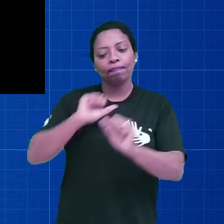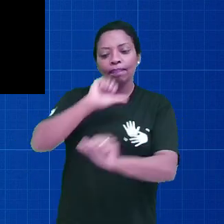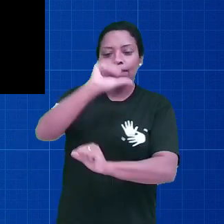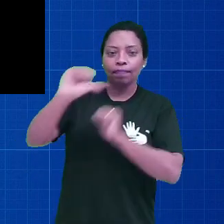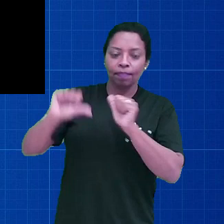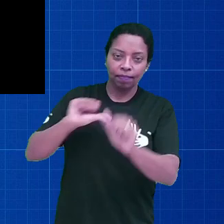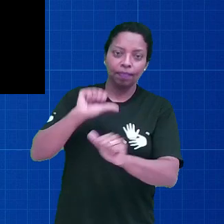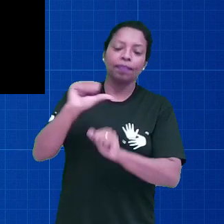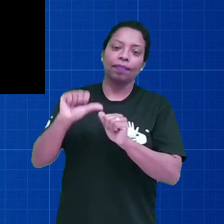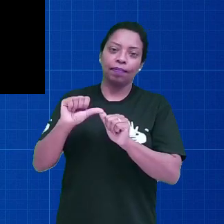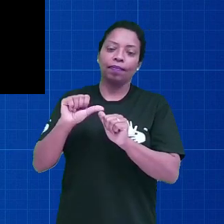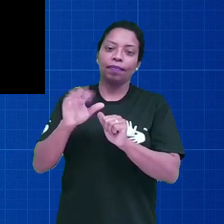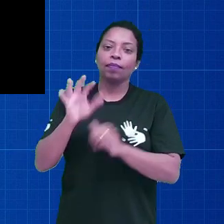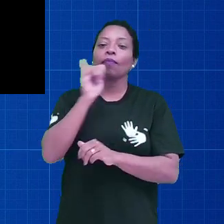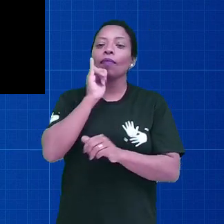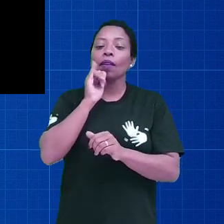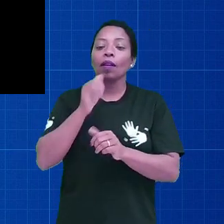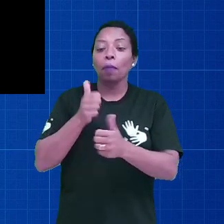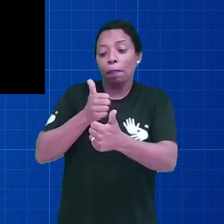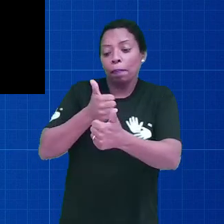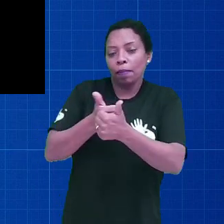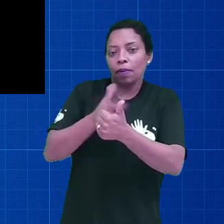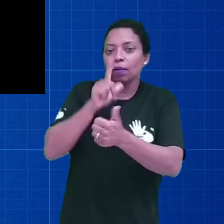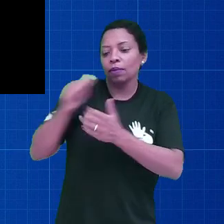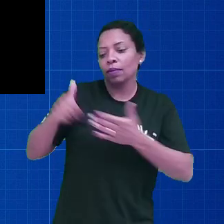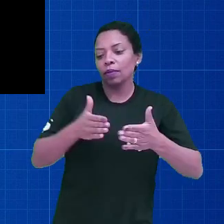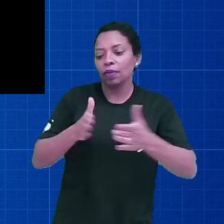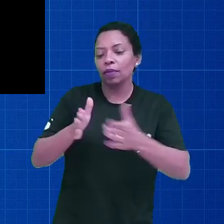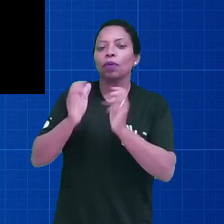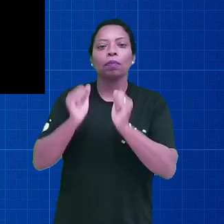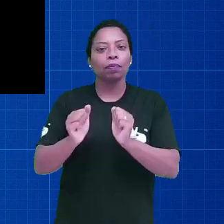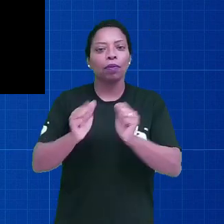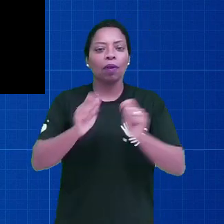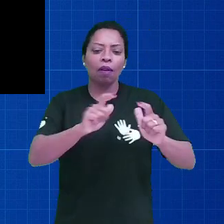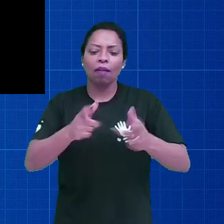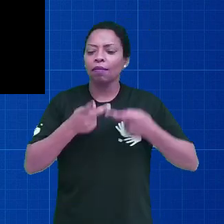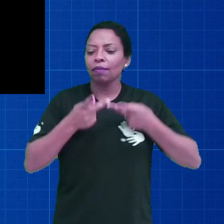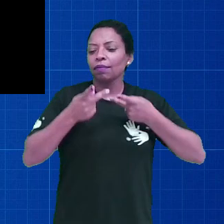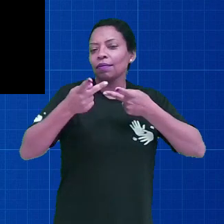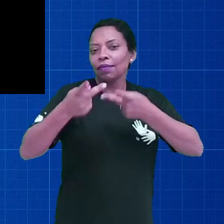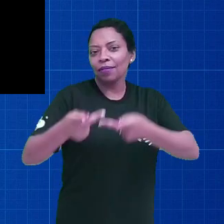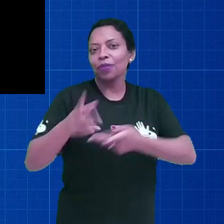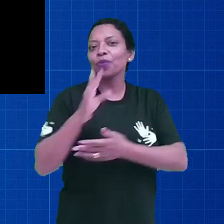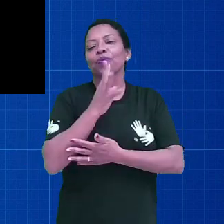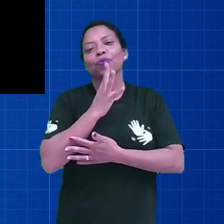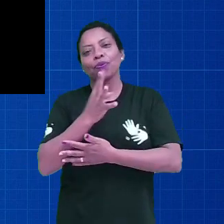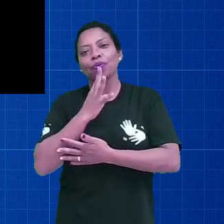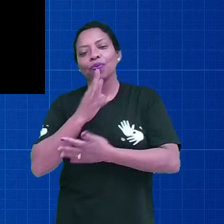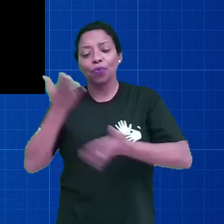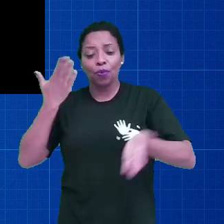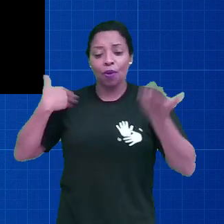linear. Então, ao lado desses rios, você cria ali locais de visitação,